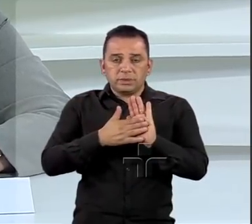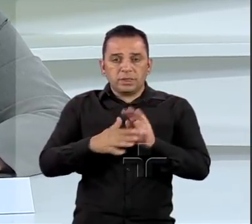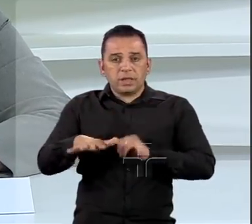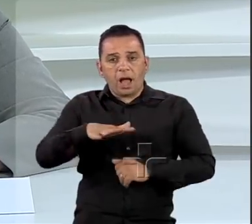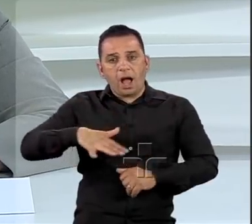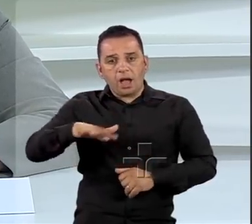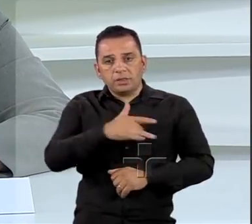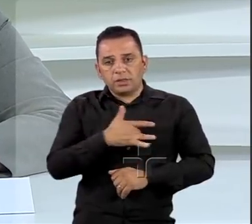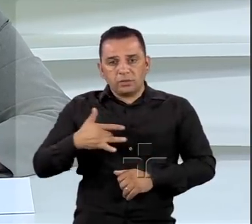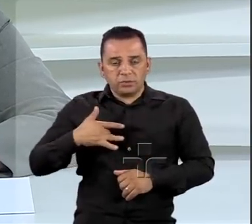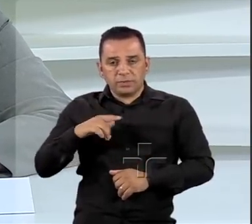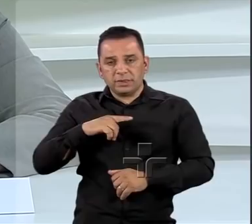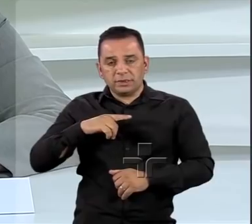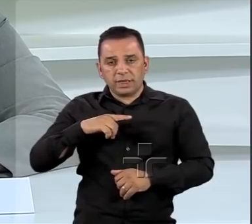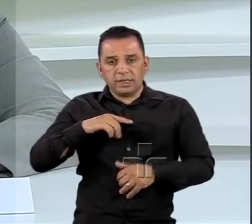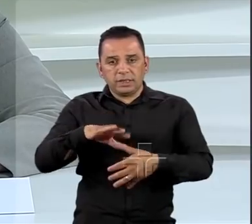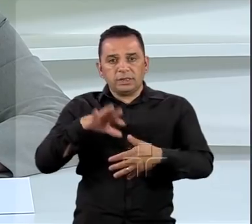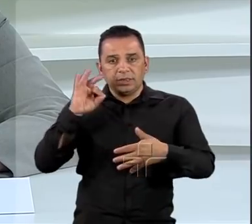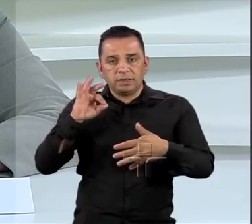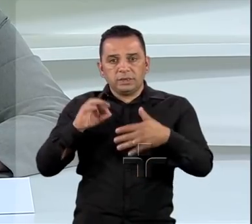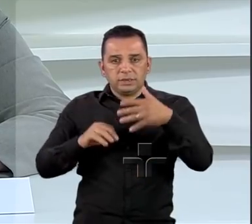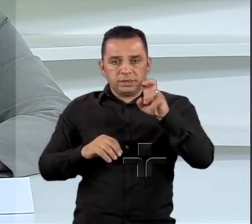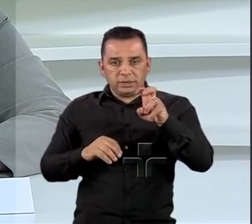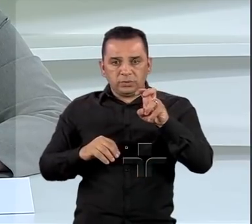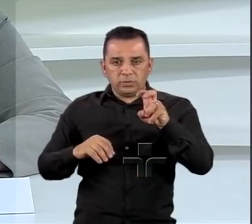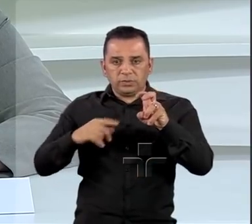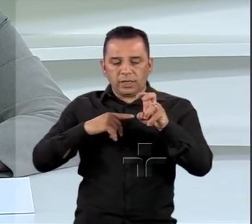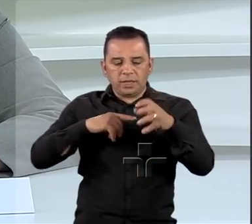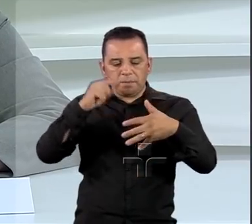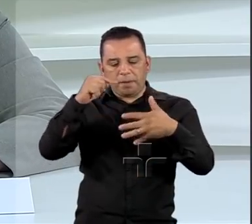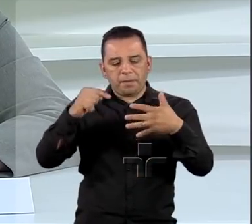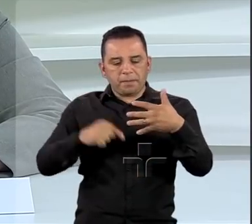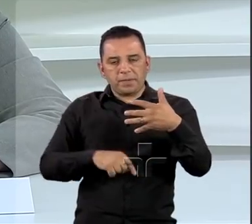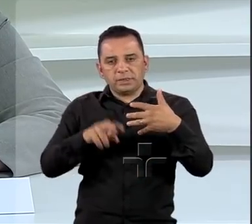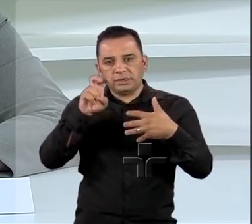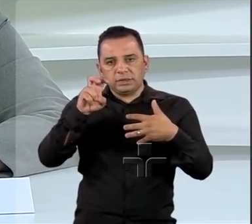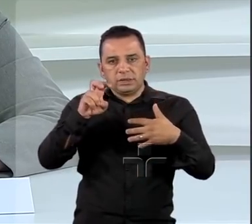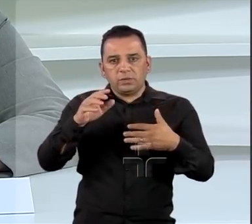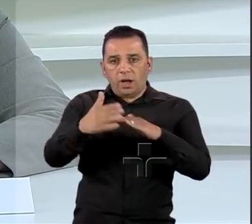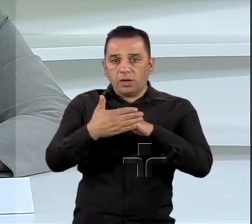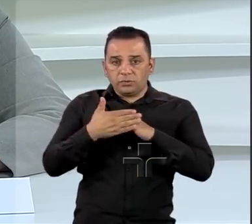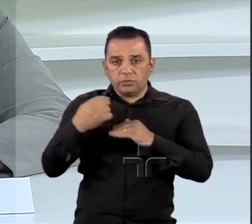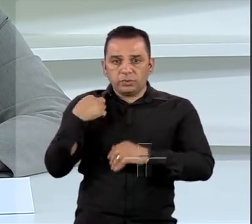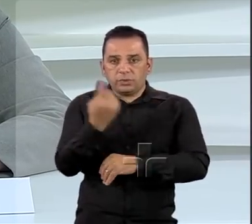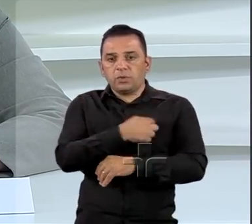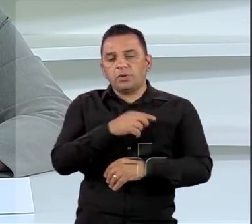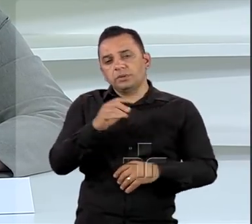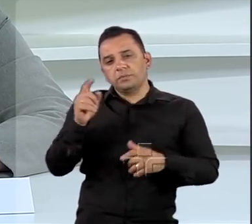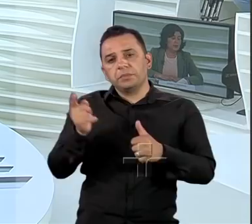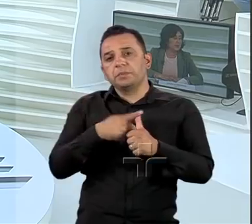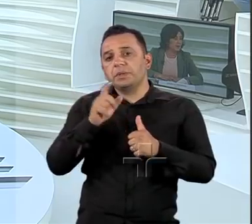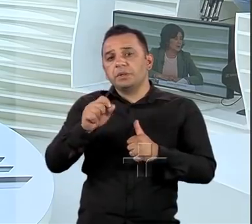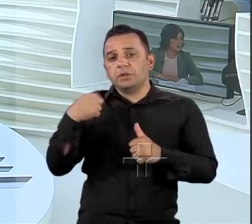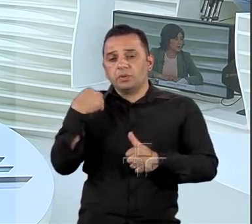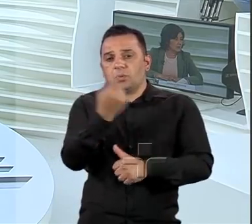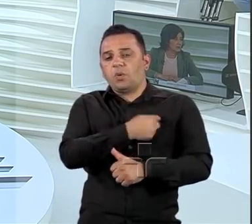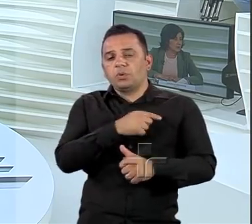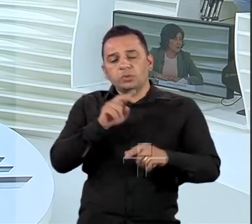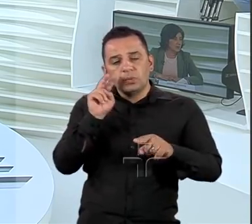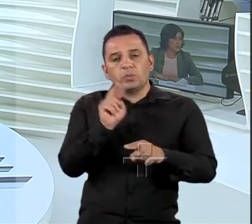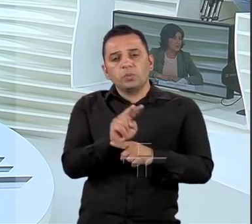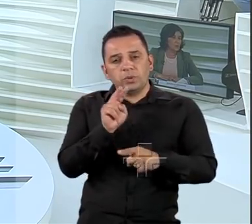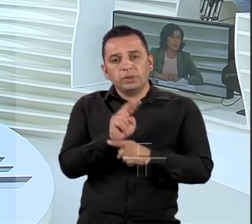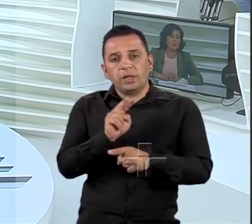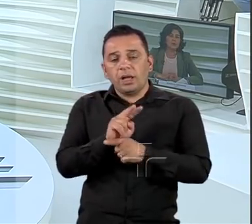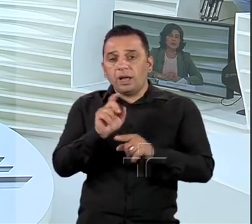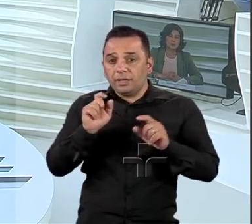gostaria, então, de destacar cinco pilares que eu acho que ajudam a gente, O primeiro é que a gente tem que cuidar da nossa atenção